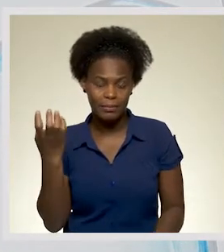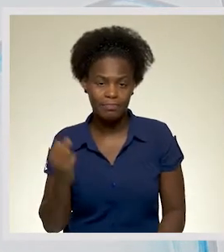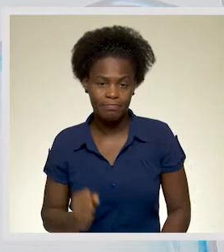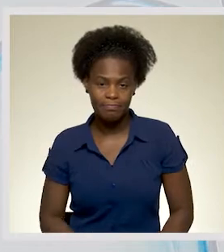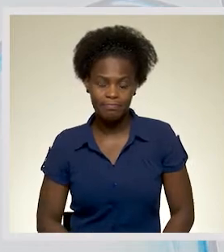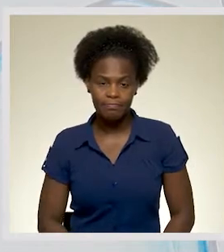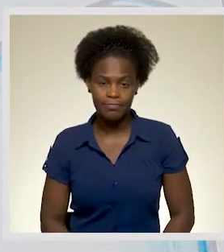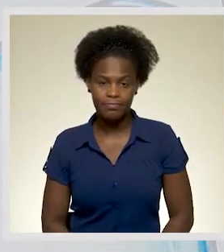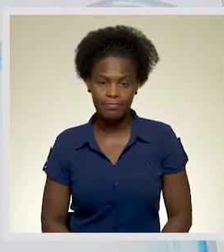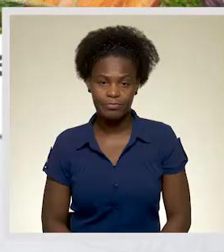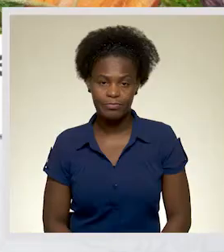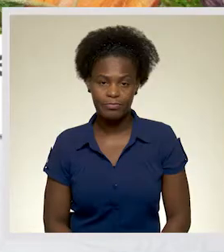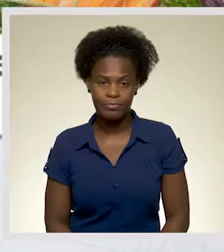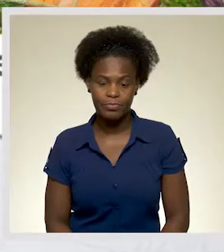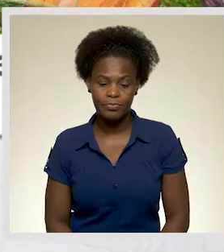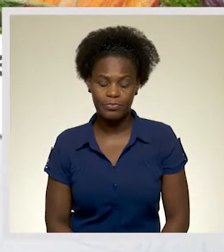ambiente.